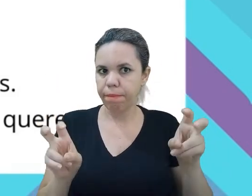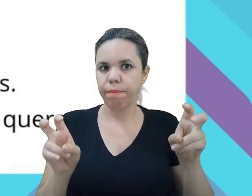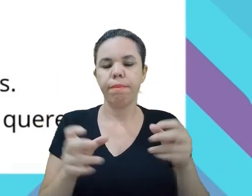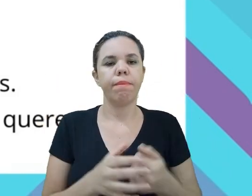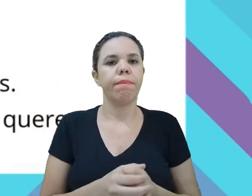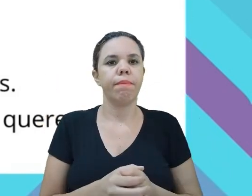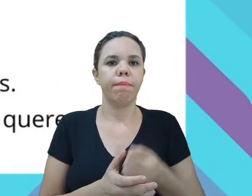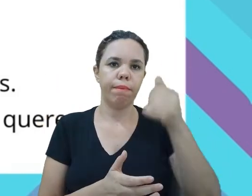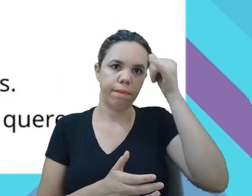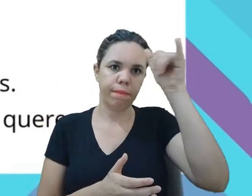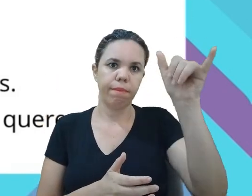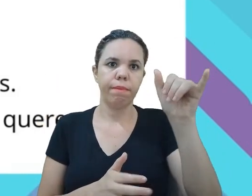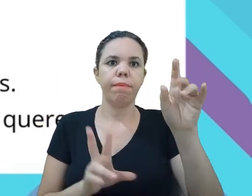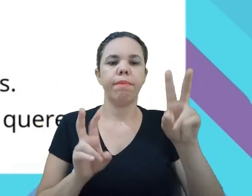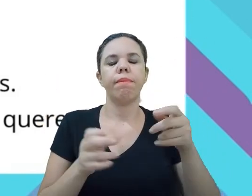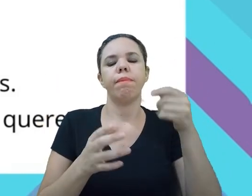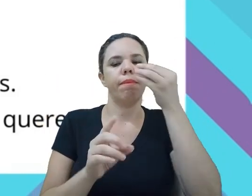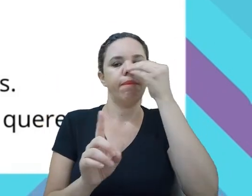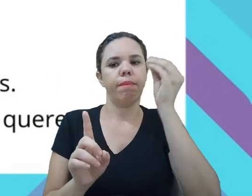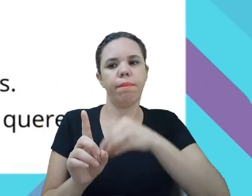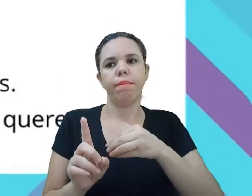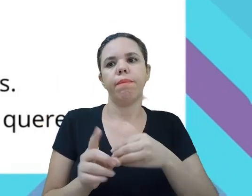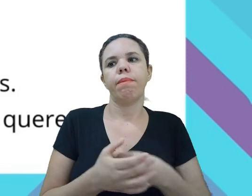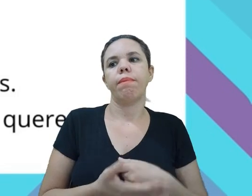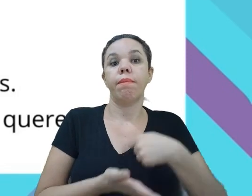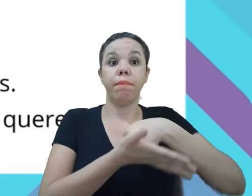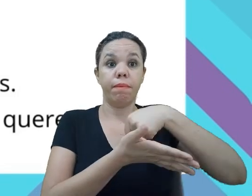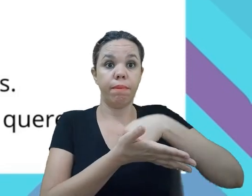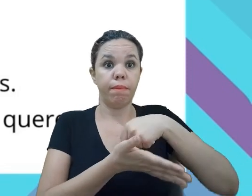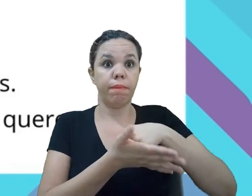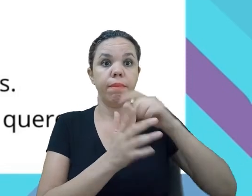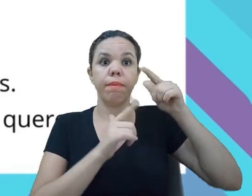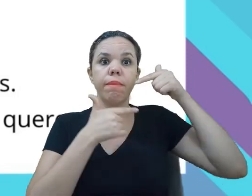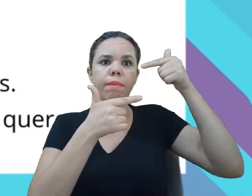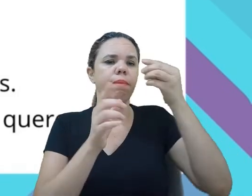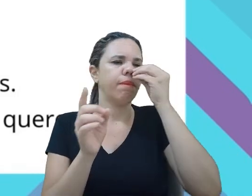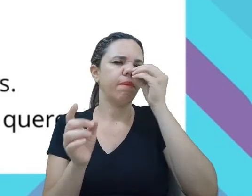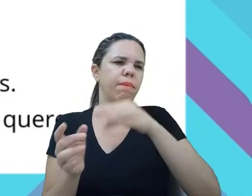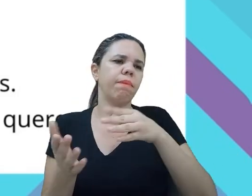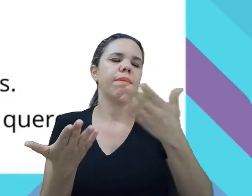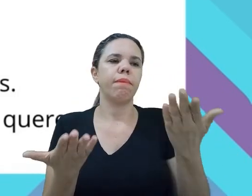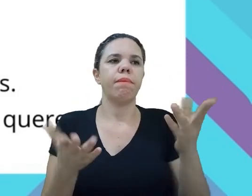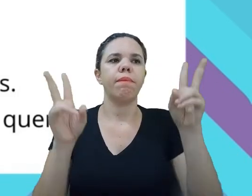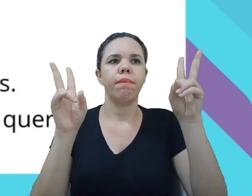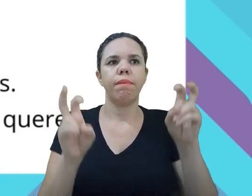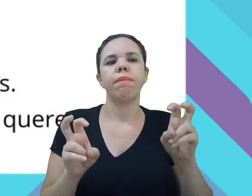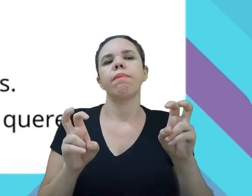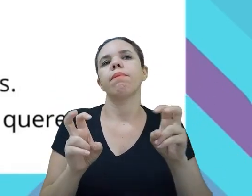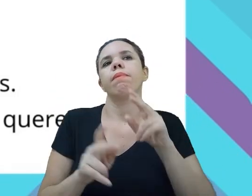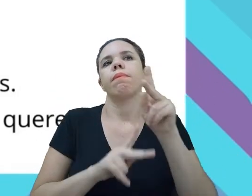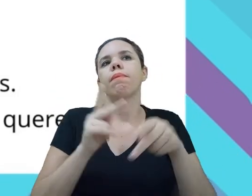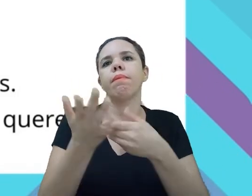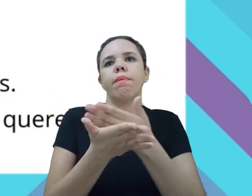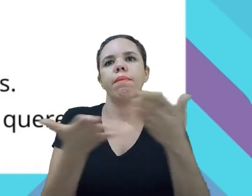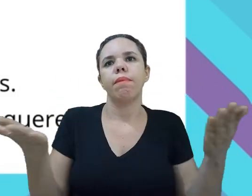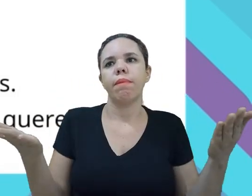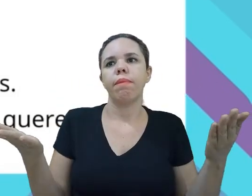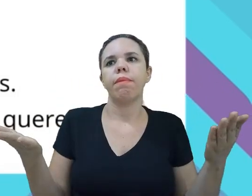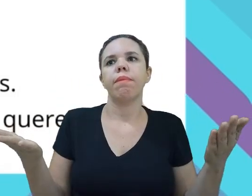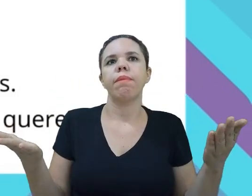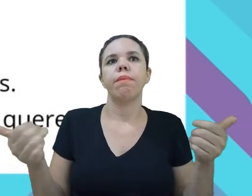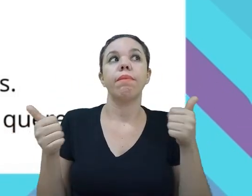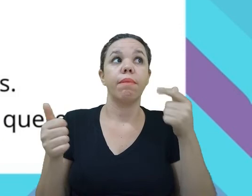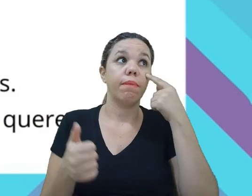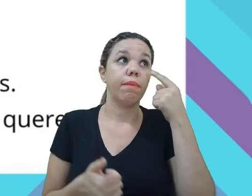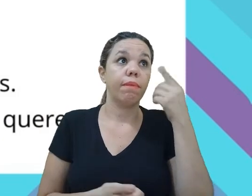do rígido em se destacar. Tem uma fala também da tristeza que fala assim: não tem nenhum amigo, o que remete bem a essa